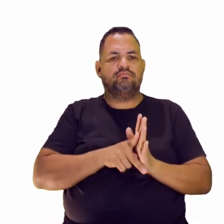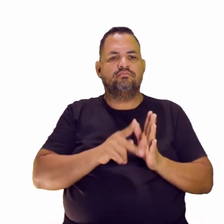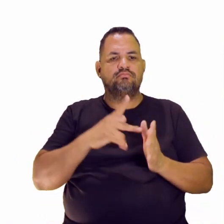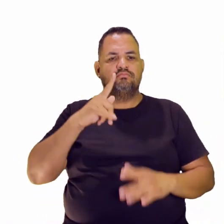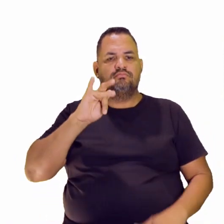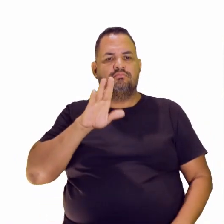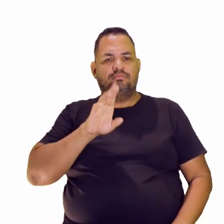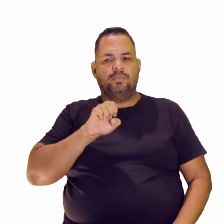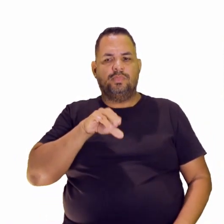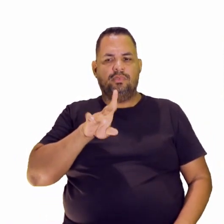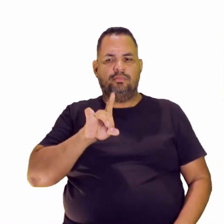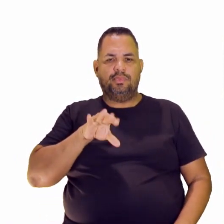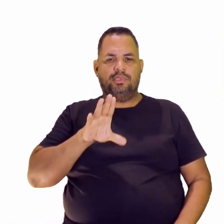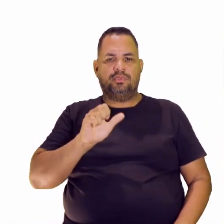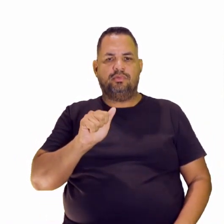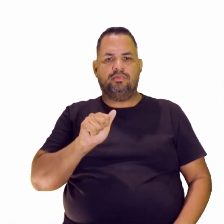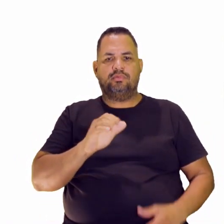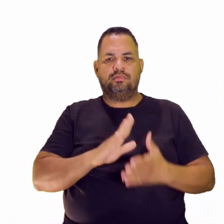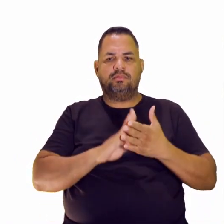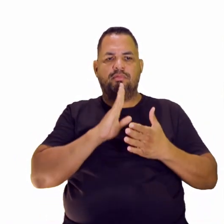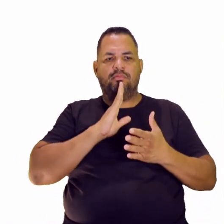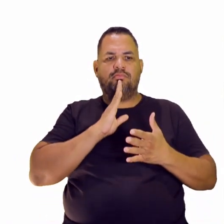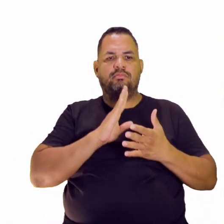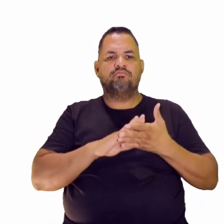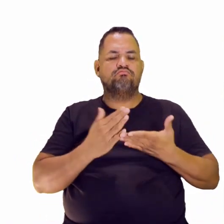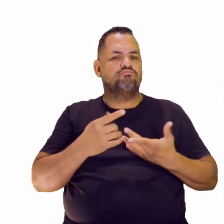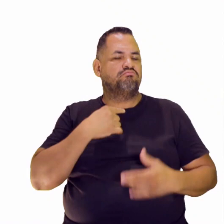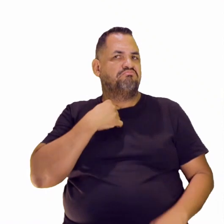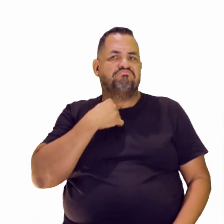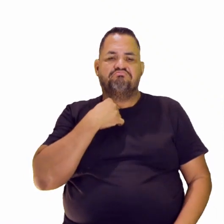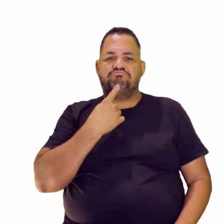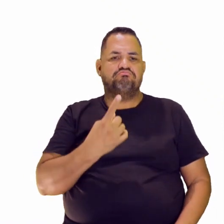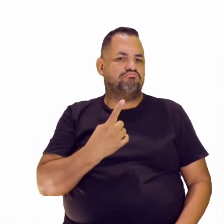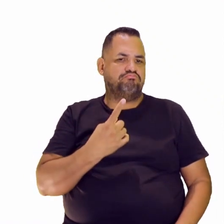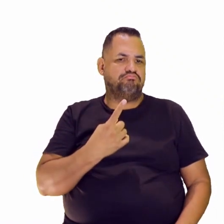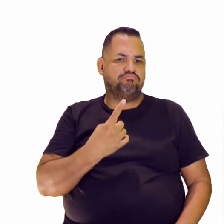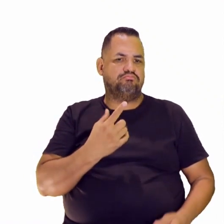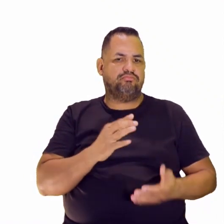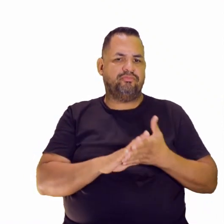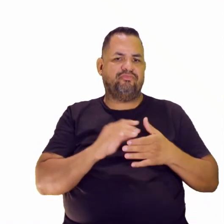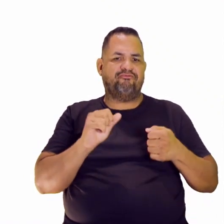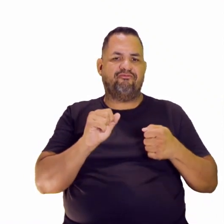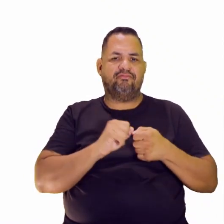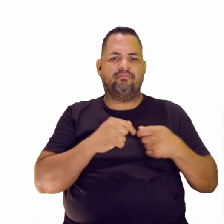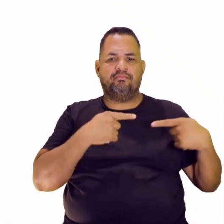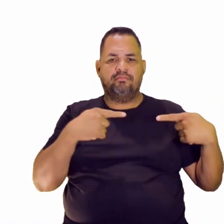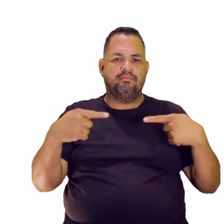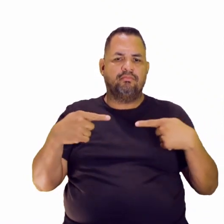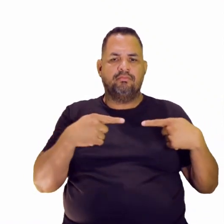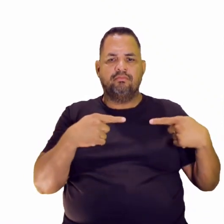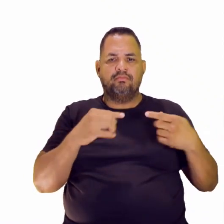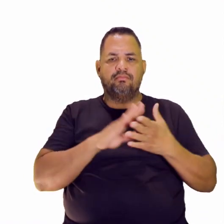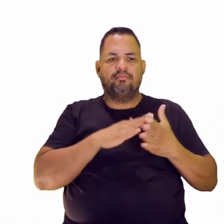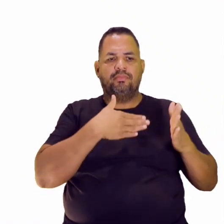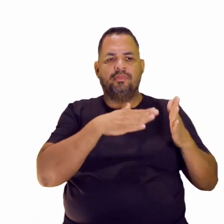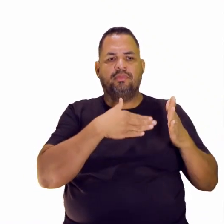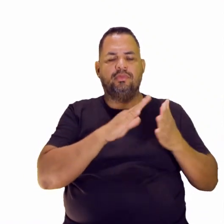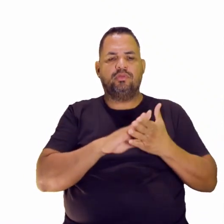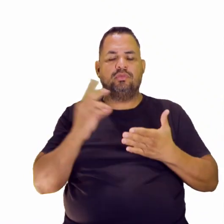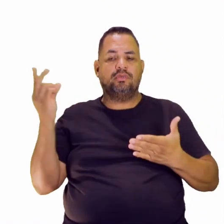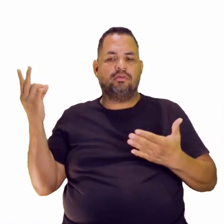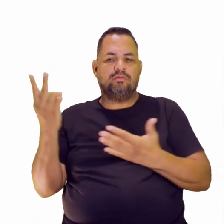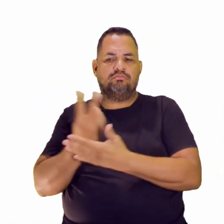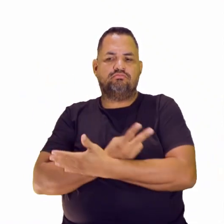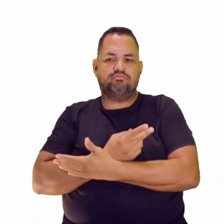próprio Pedro Américo reconheceu que seria impossível fazer uma relação entre a pintura e